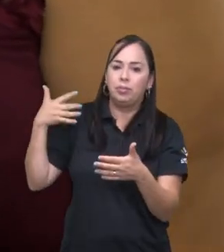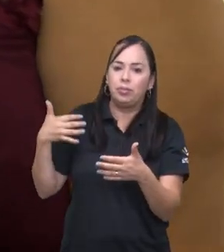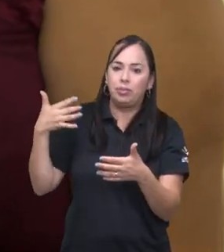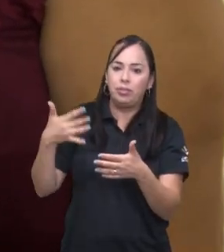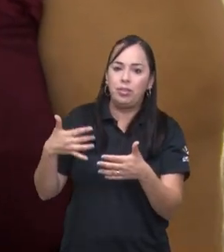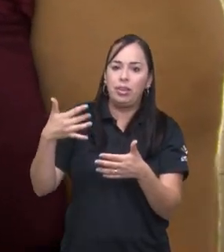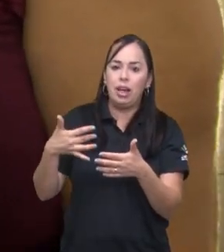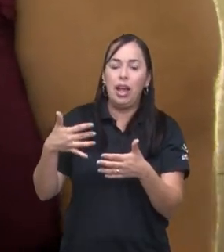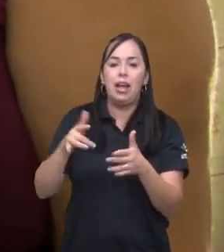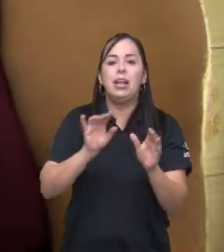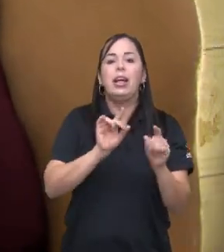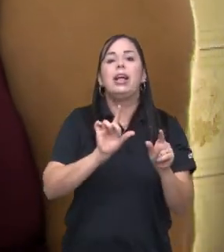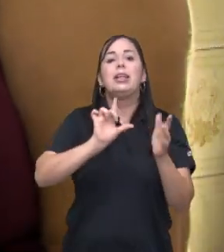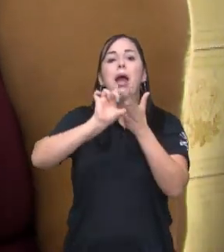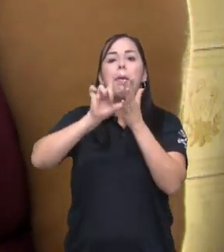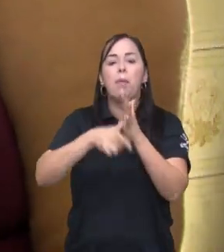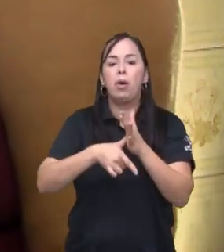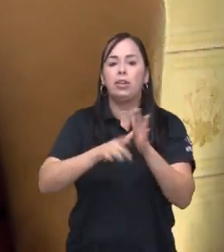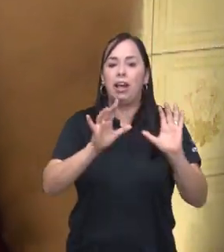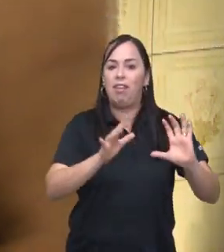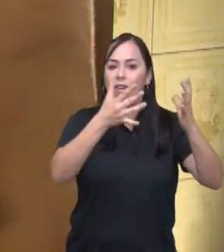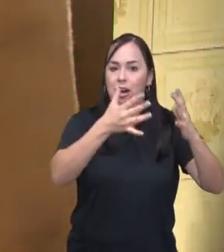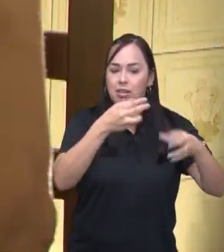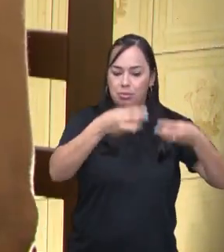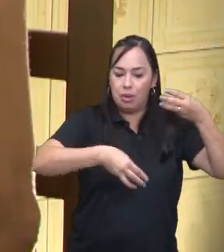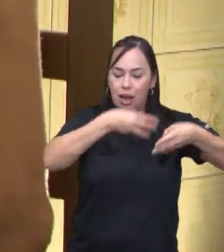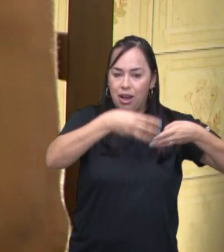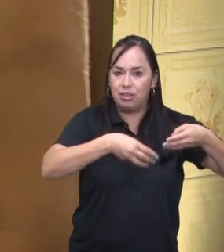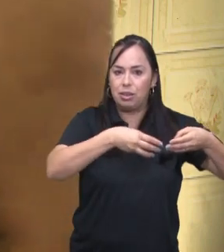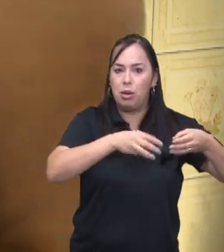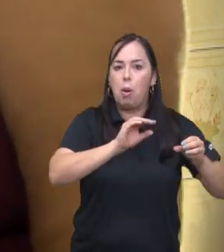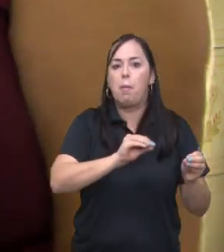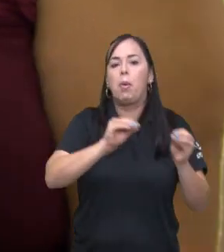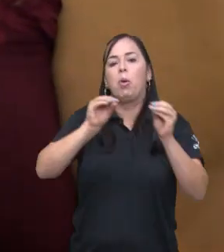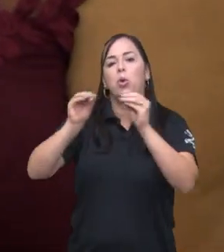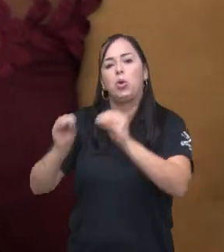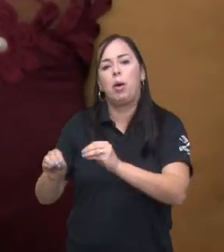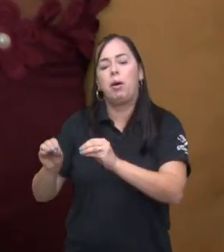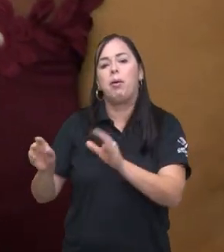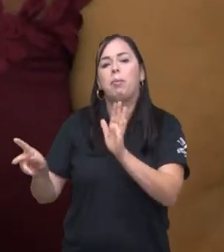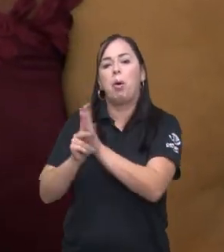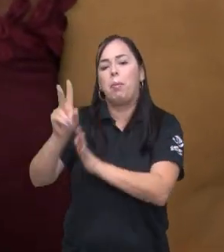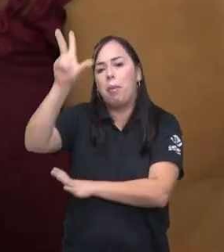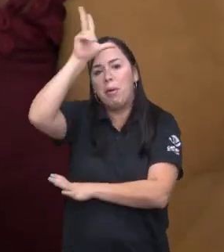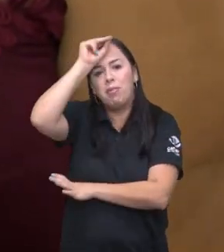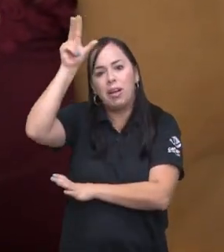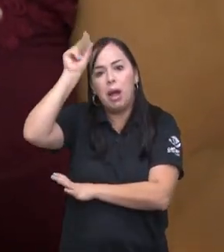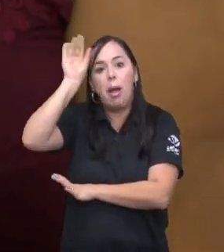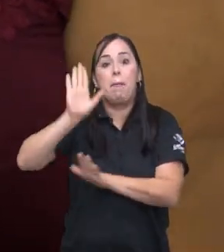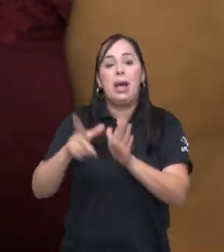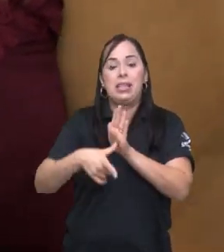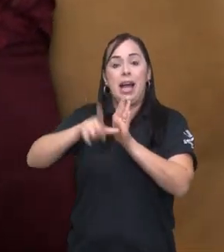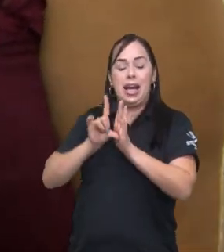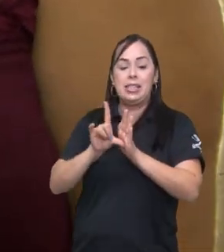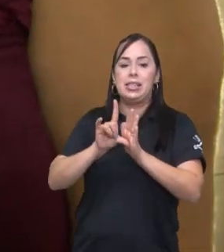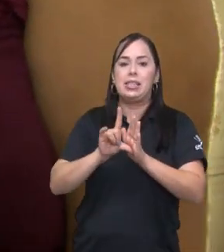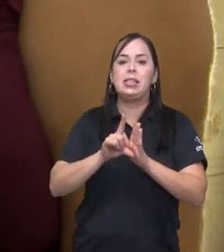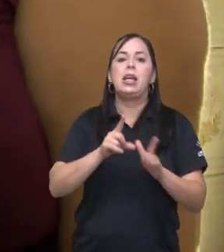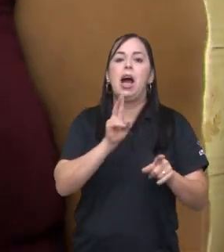para cozinhas de prefeitura e tudo, a gente foi se distanciando. Mas quando era para a comunidade